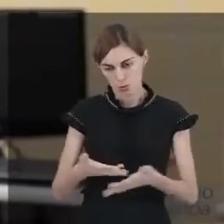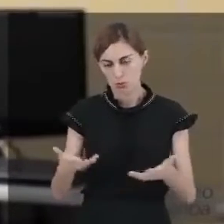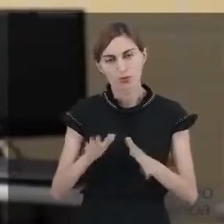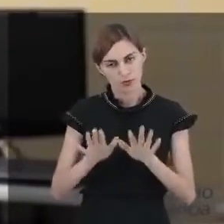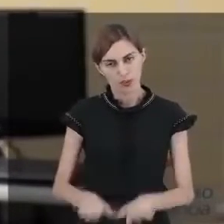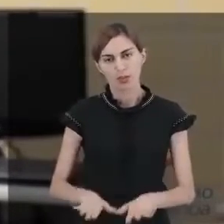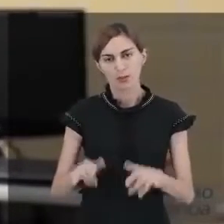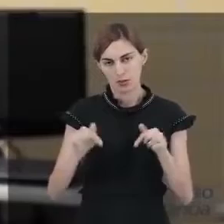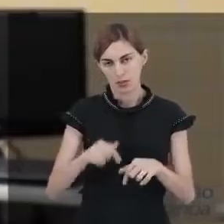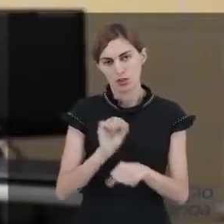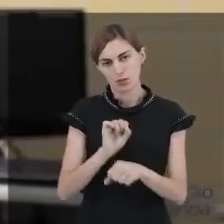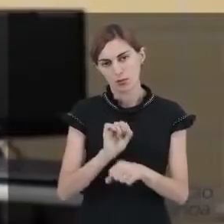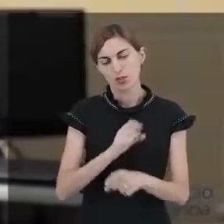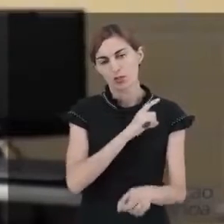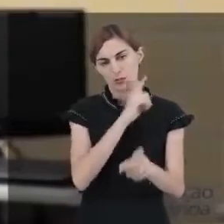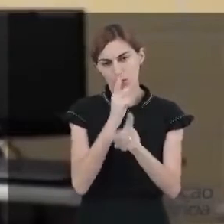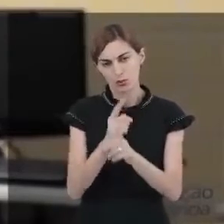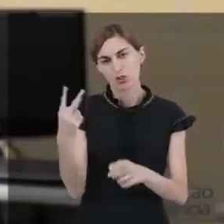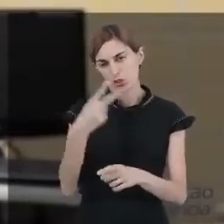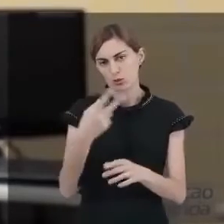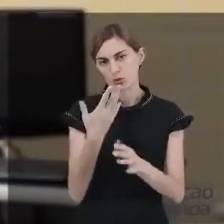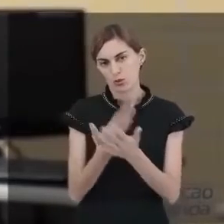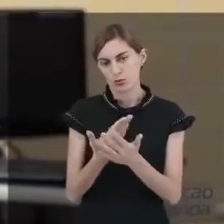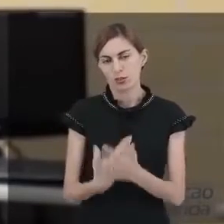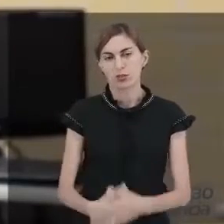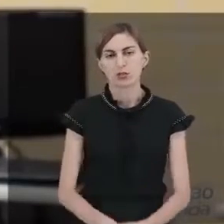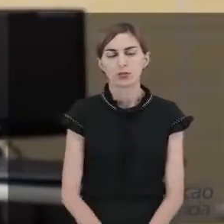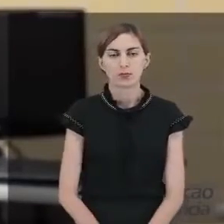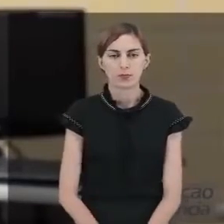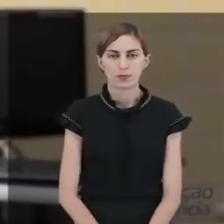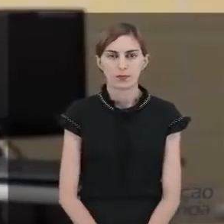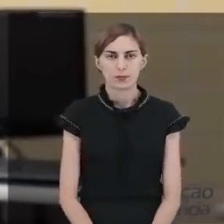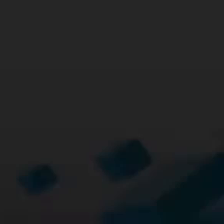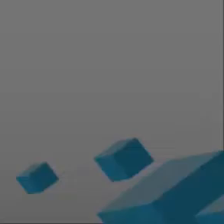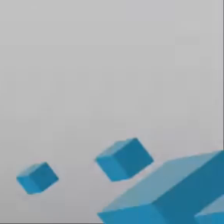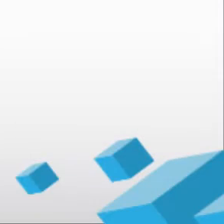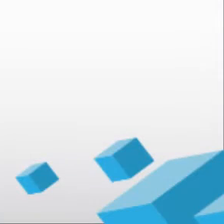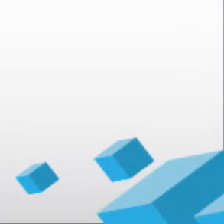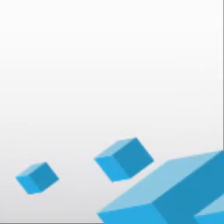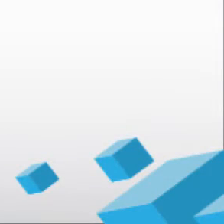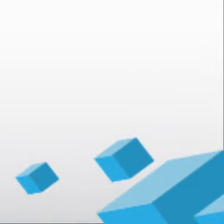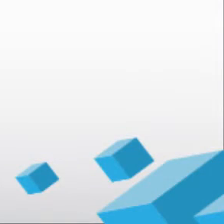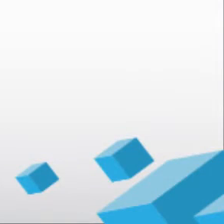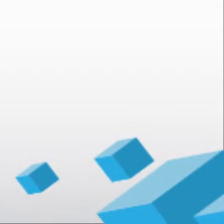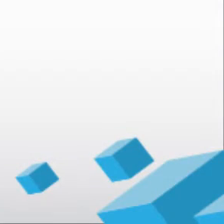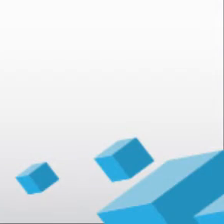por hoje nós ficamos por aqui, esperamos nos encontrar na segunda competência.